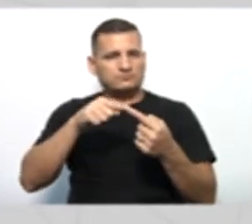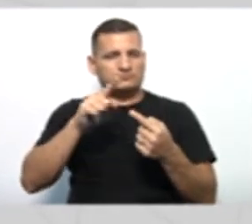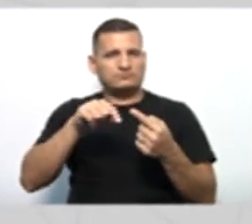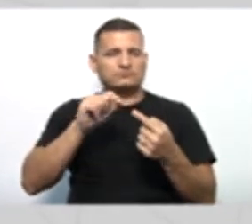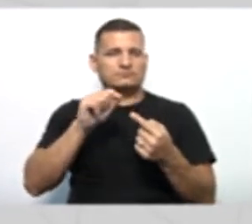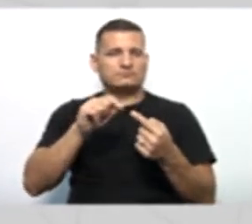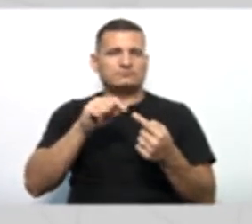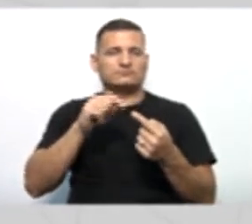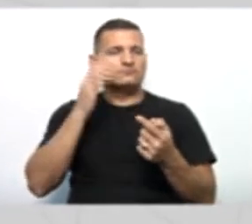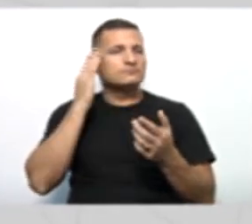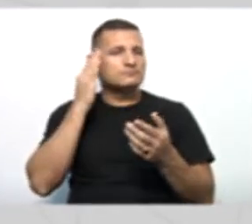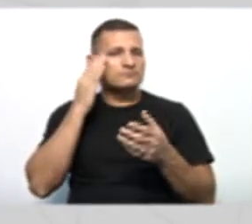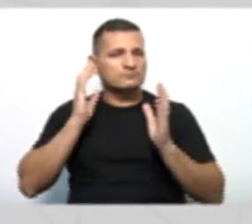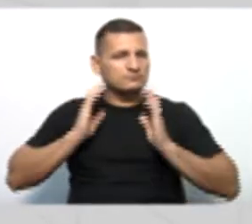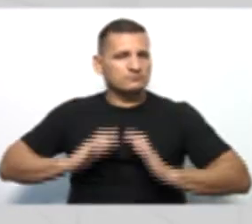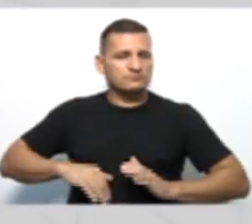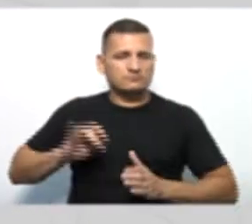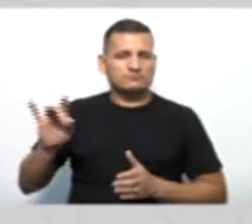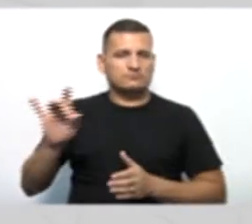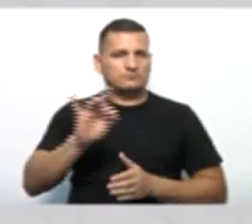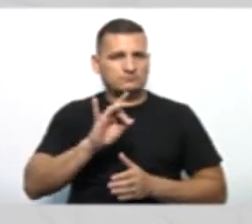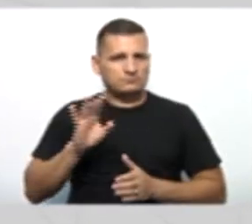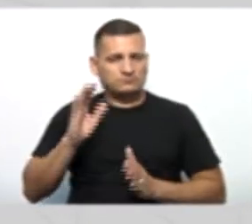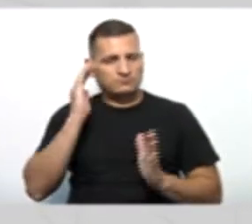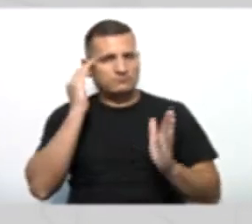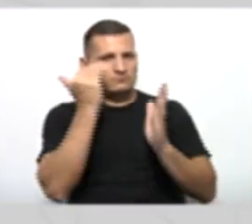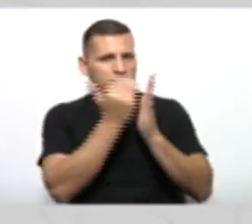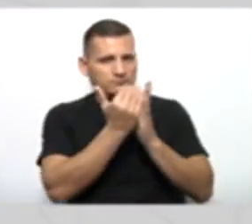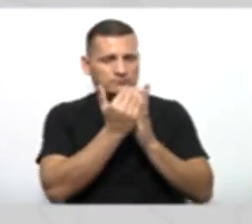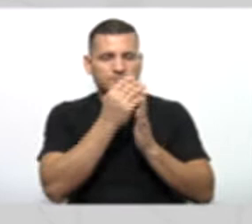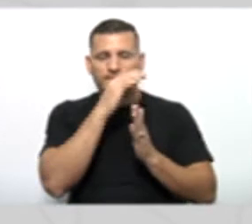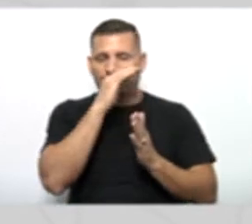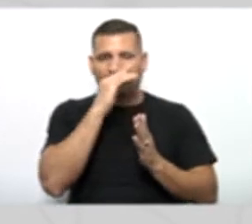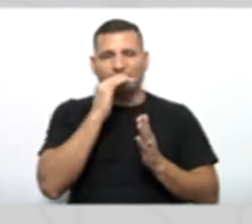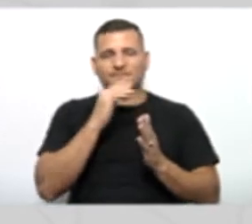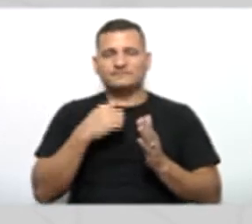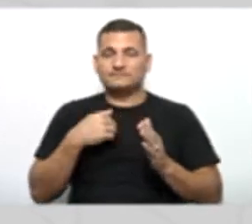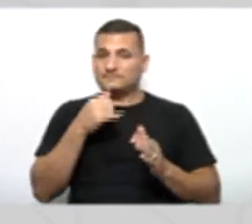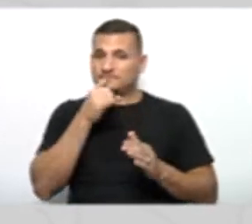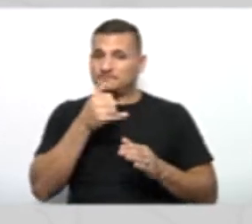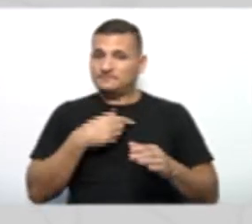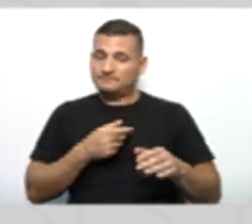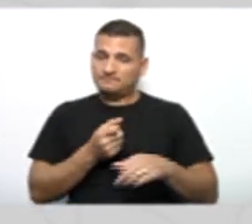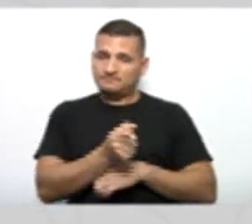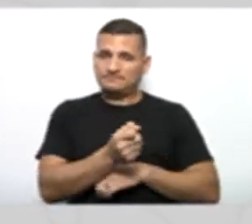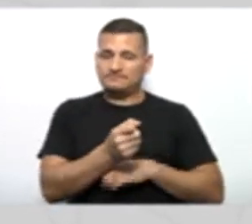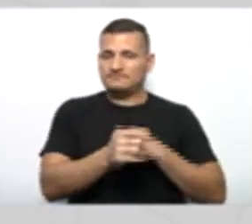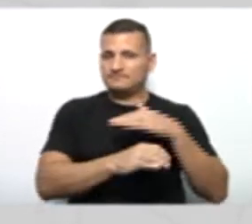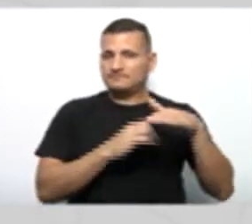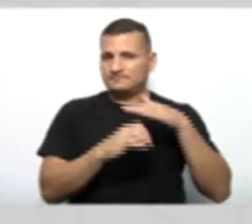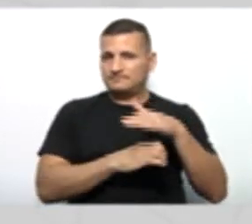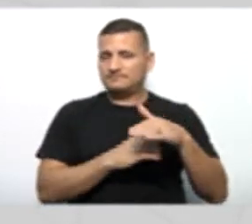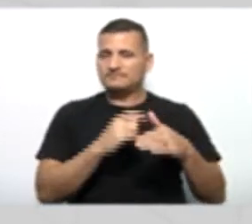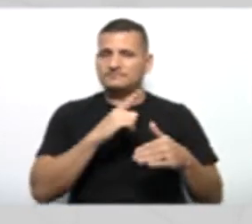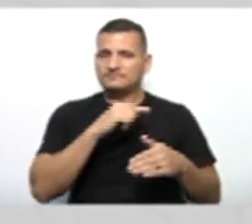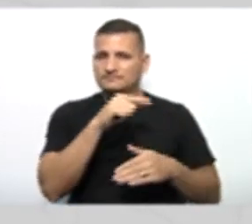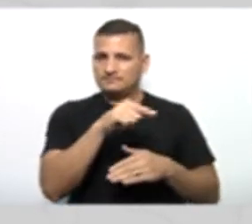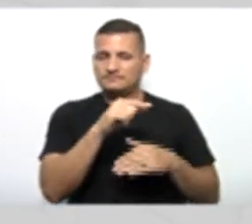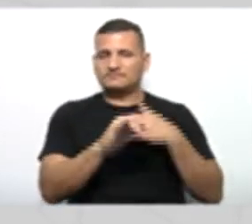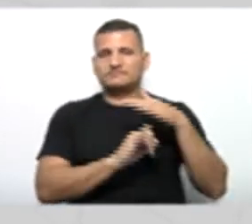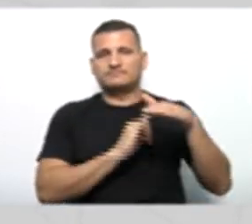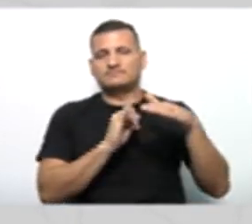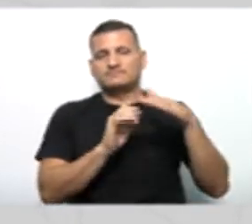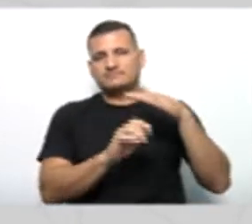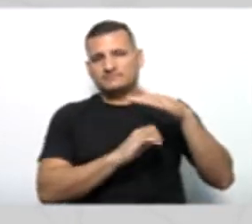nortear condutas ou seja quando eu entro numa empresa eu tenho um código de ética